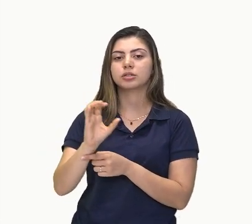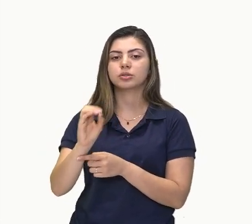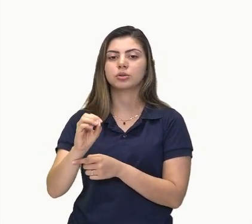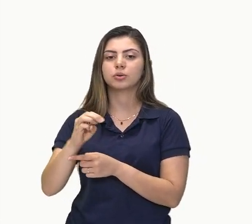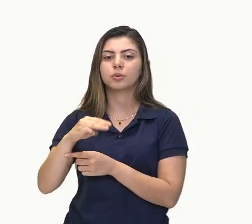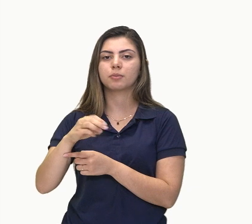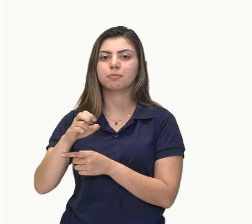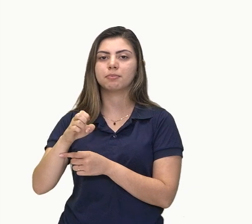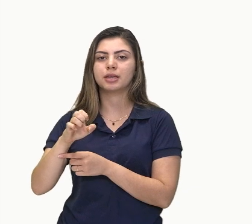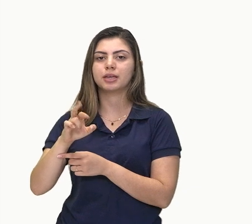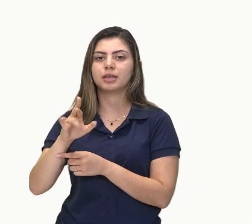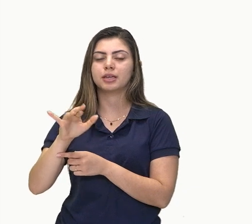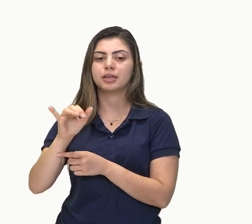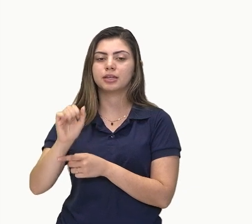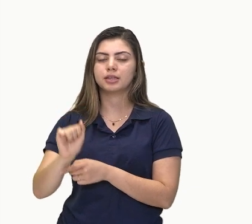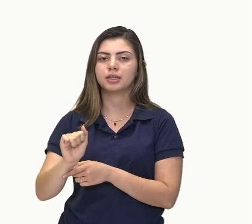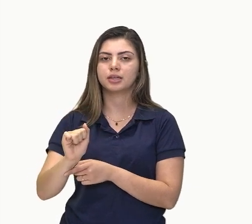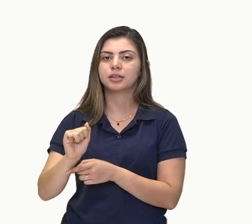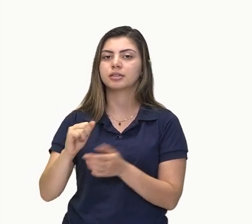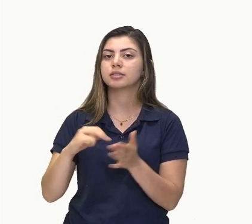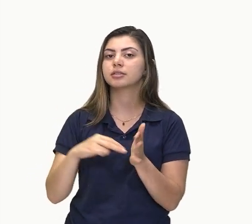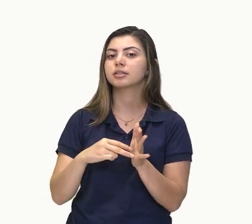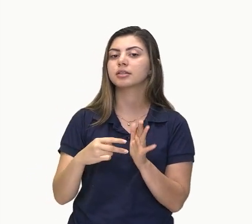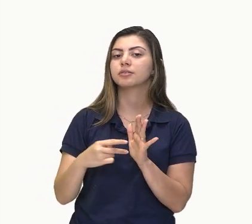isomeria, né? O isômero,